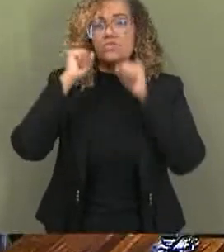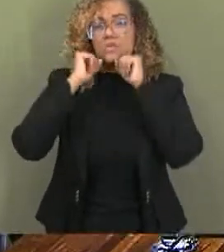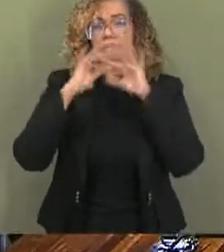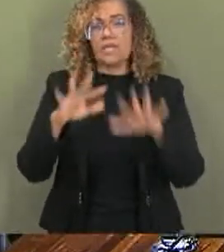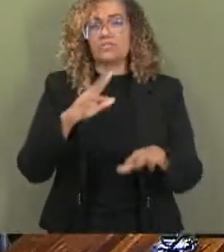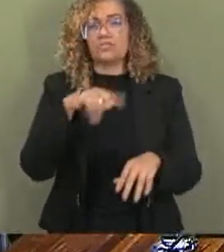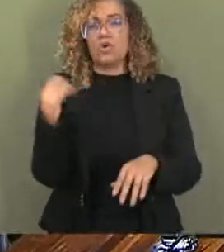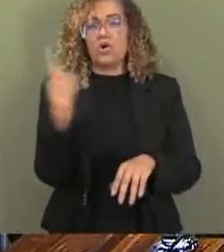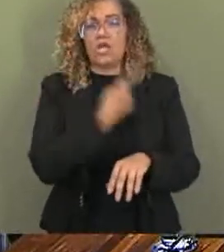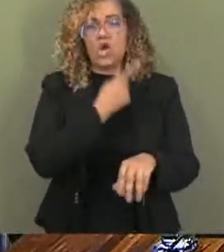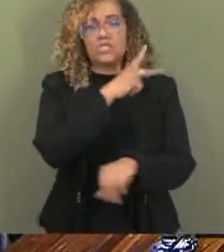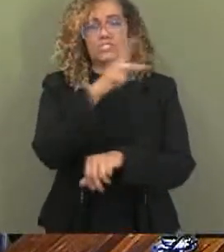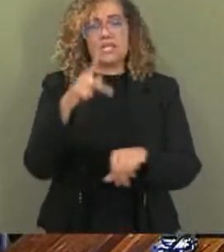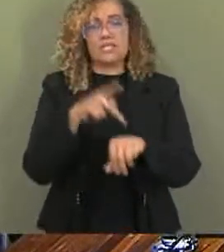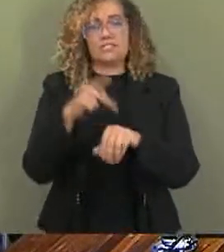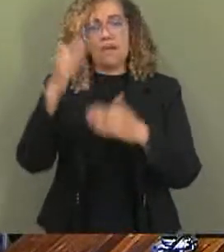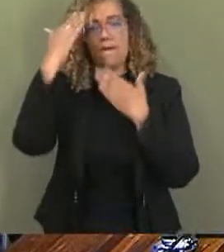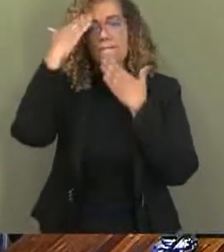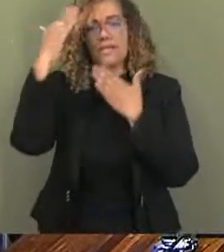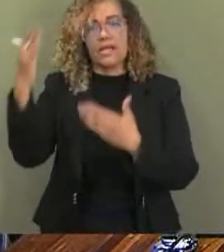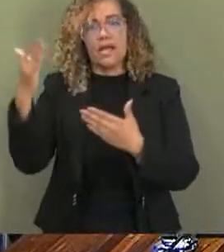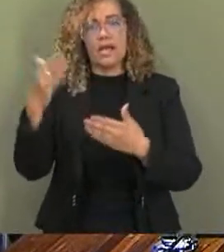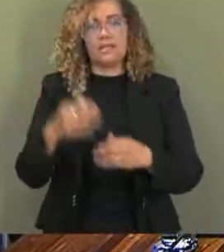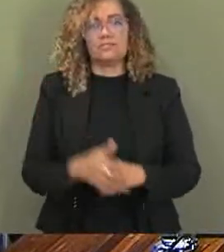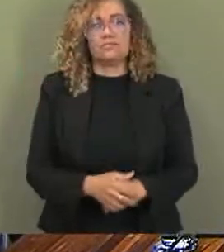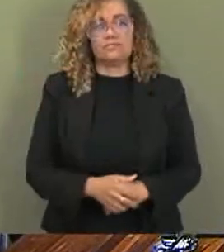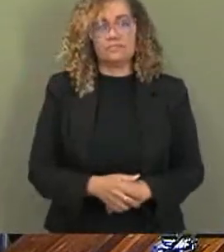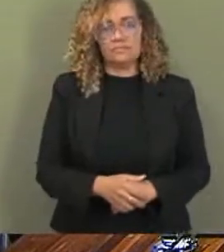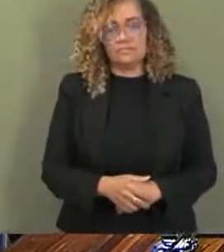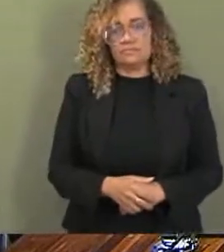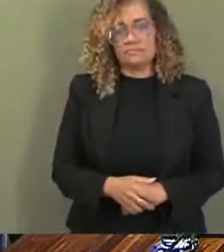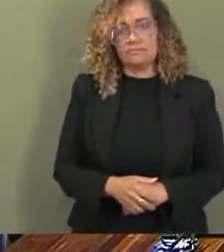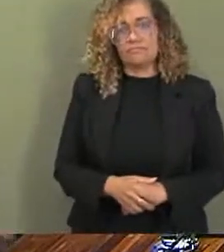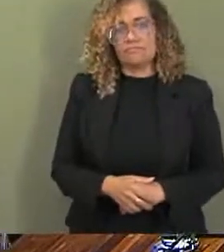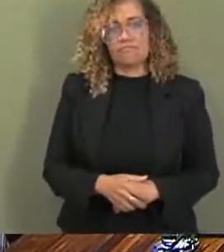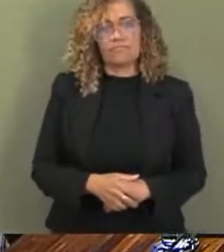Muito bem,